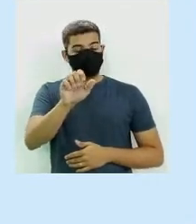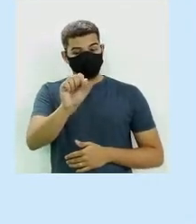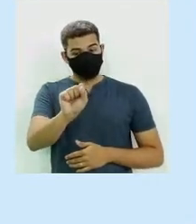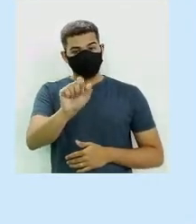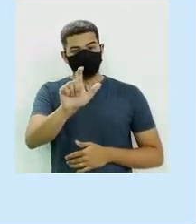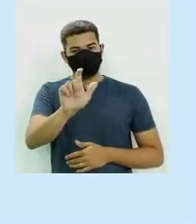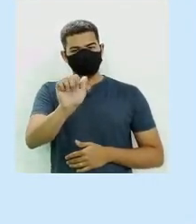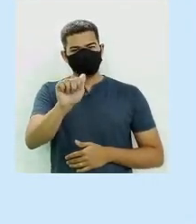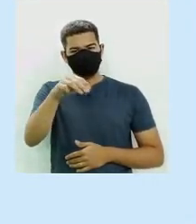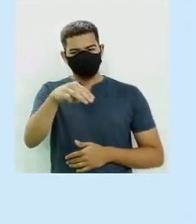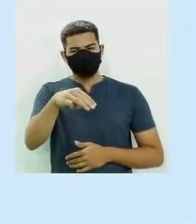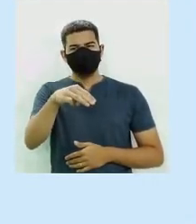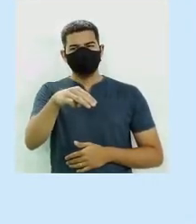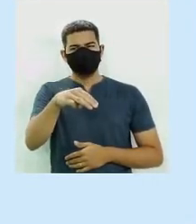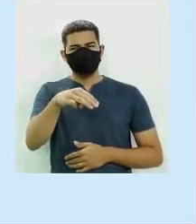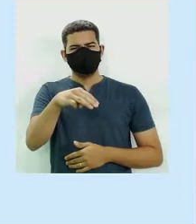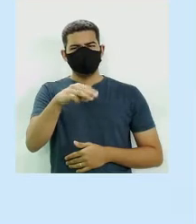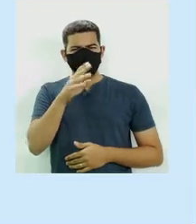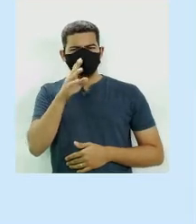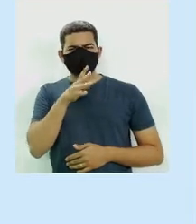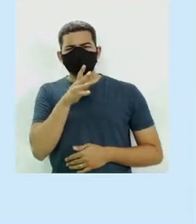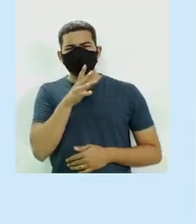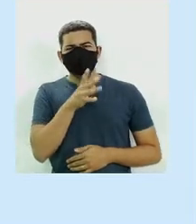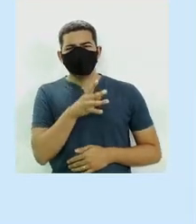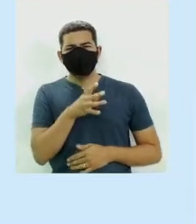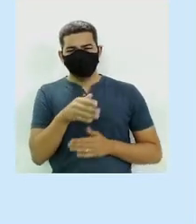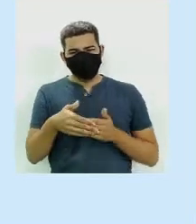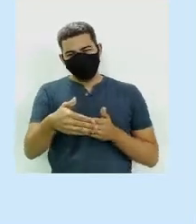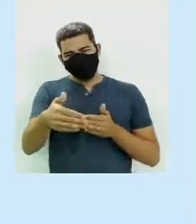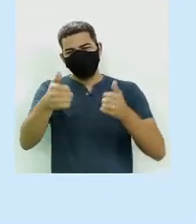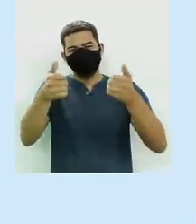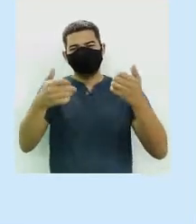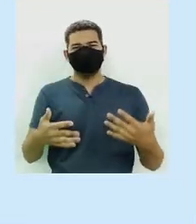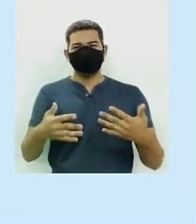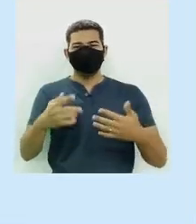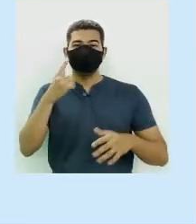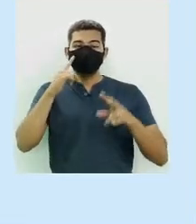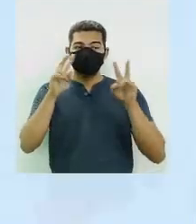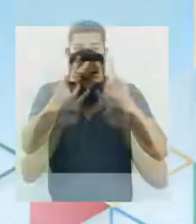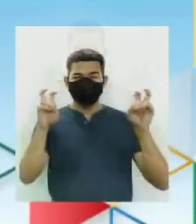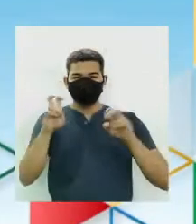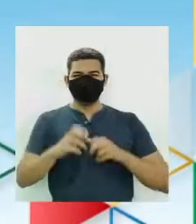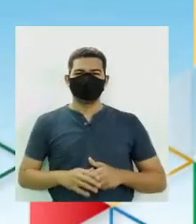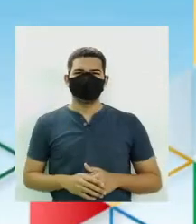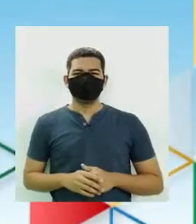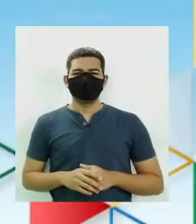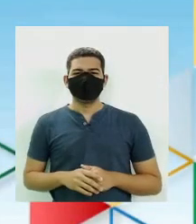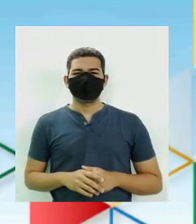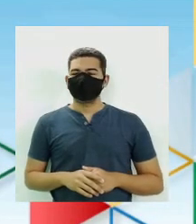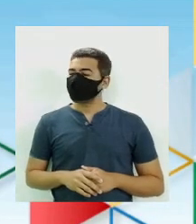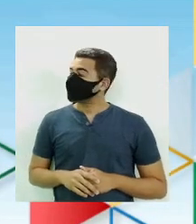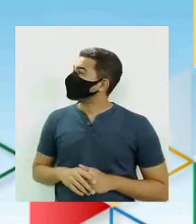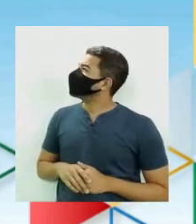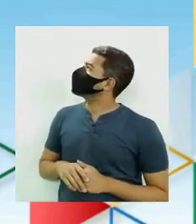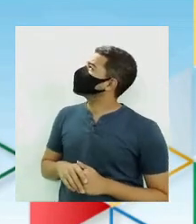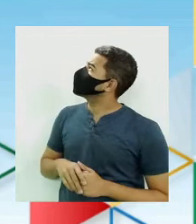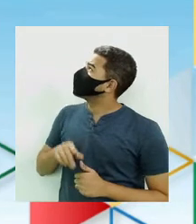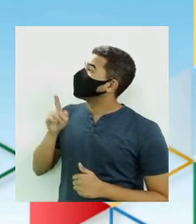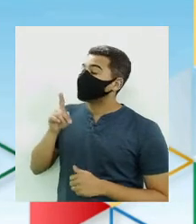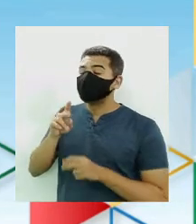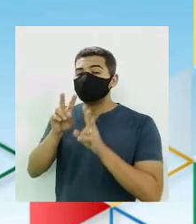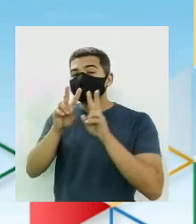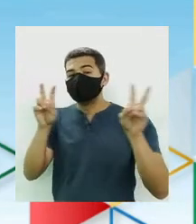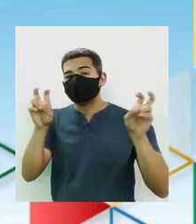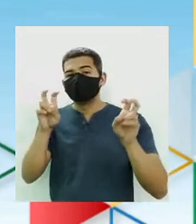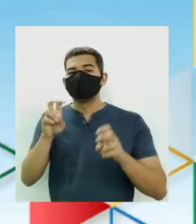Alguns chamam de slam. Então vamos ao tema da aula de hoje? Se liga aí no slide. O tema da aula